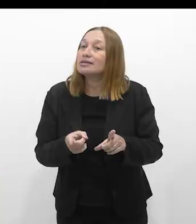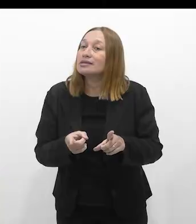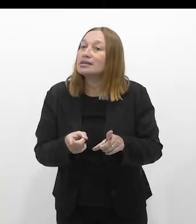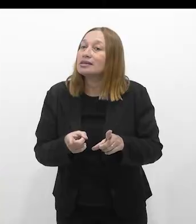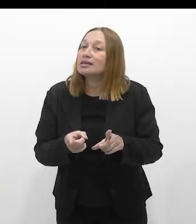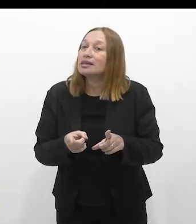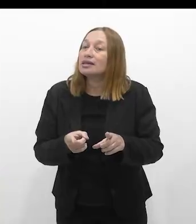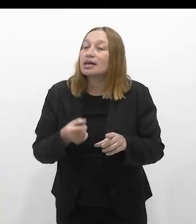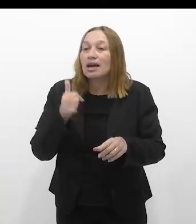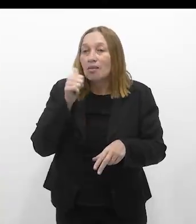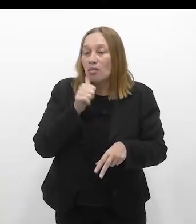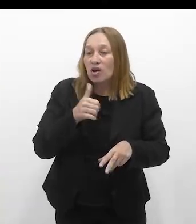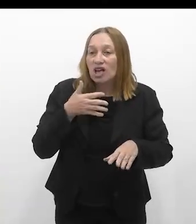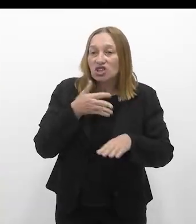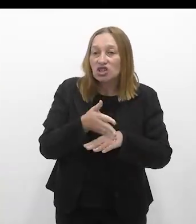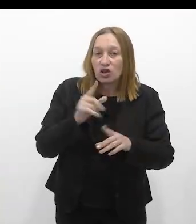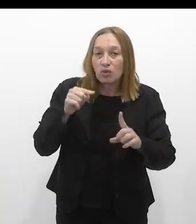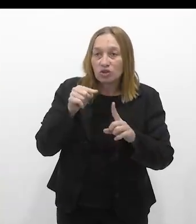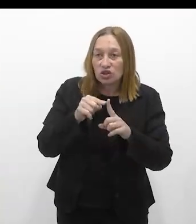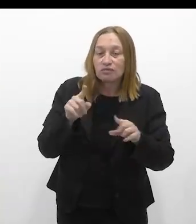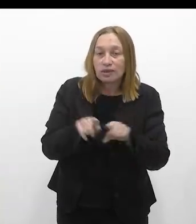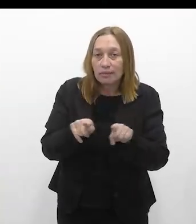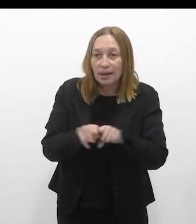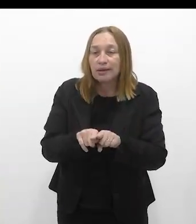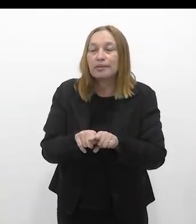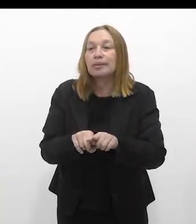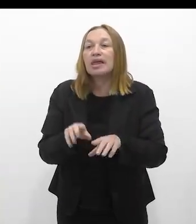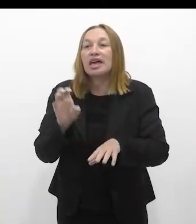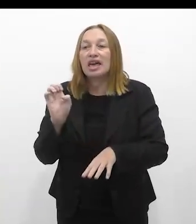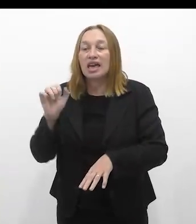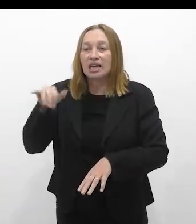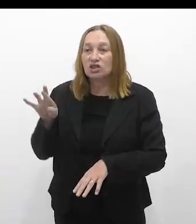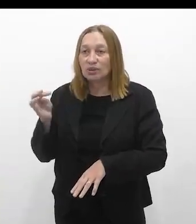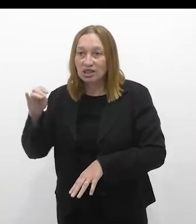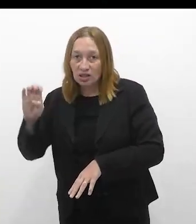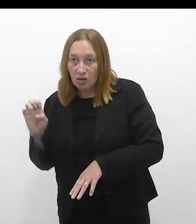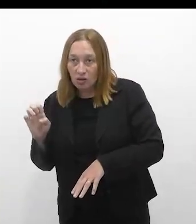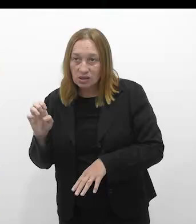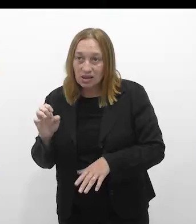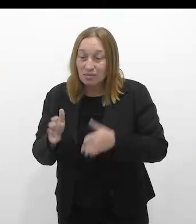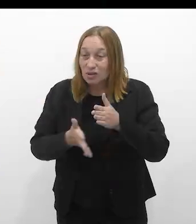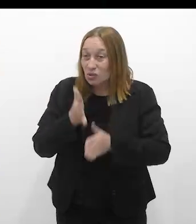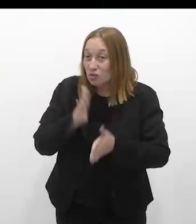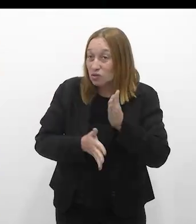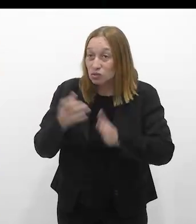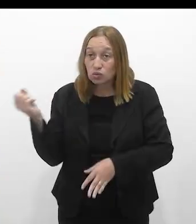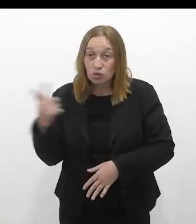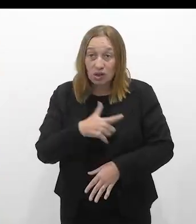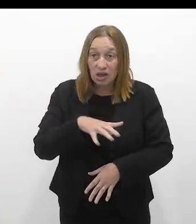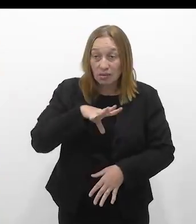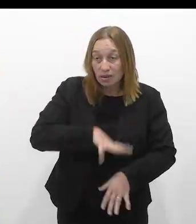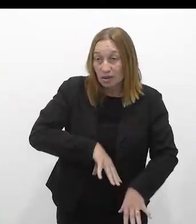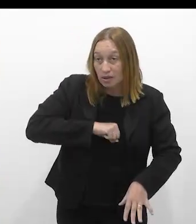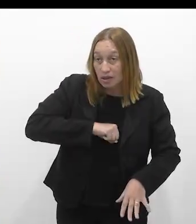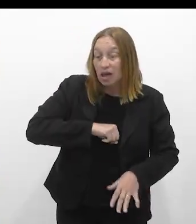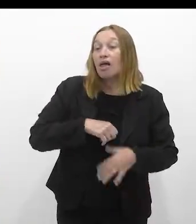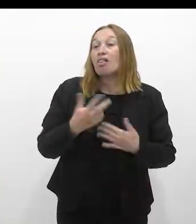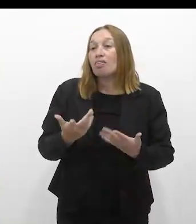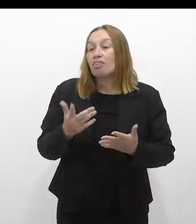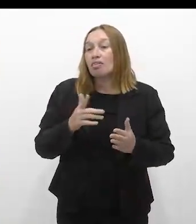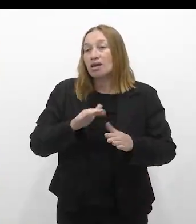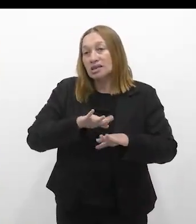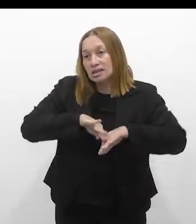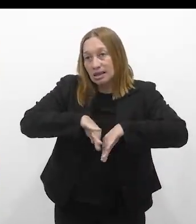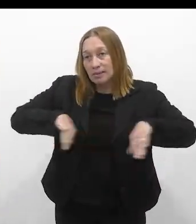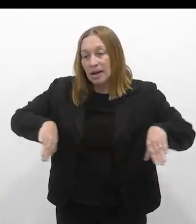tentar que a paciente, a mulher, chegue aos seus objetivos também. A endometriose é um pouco mais complexo do que a menopausa, porque a gente tem que separar. Tem a